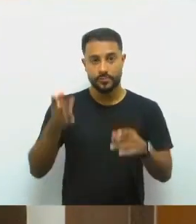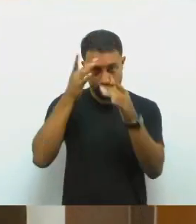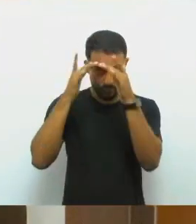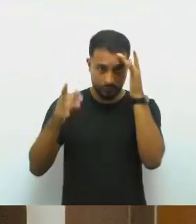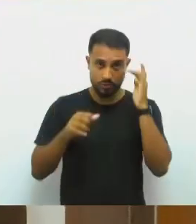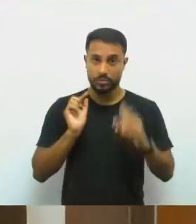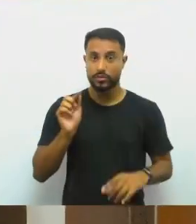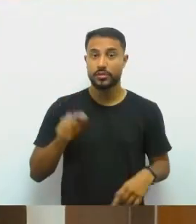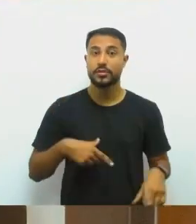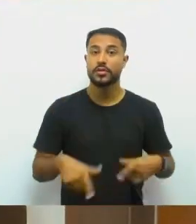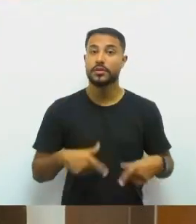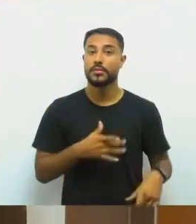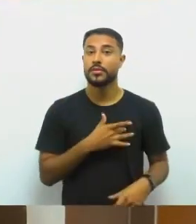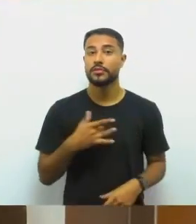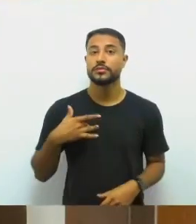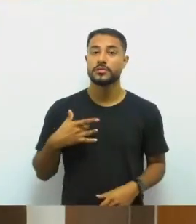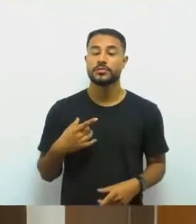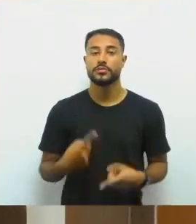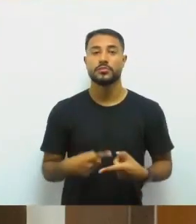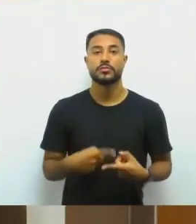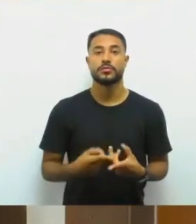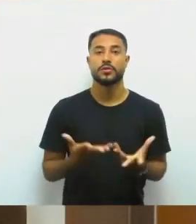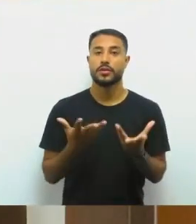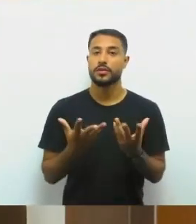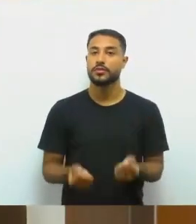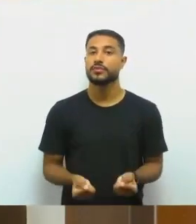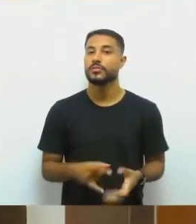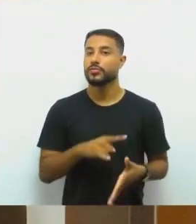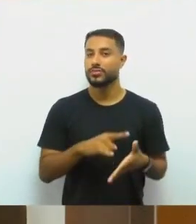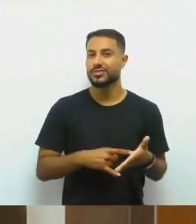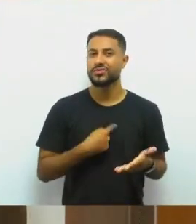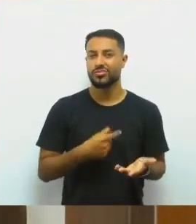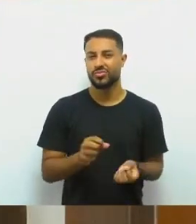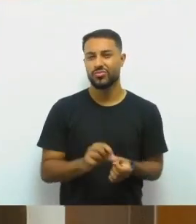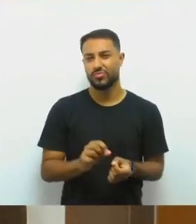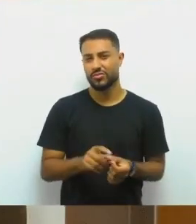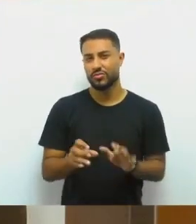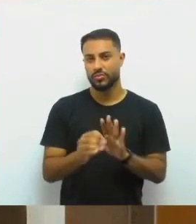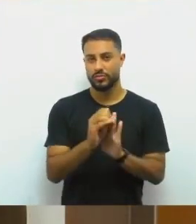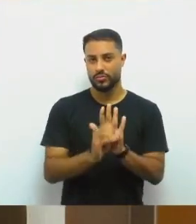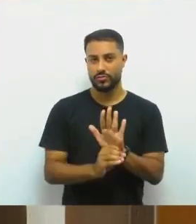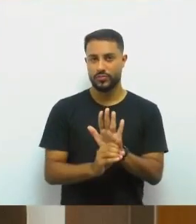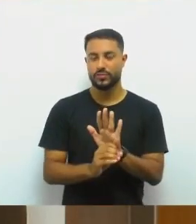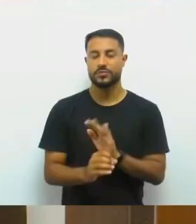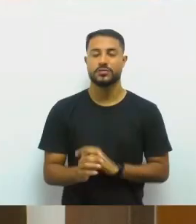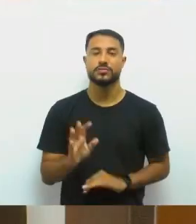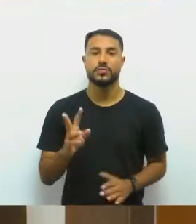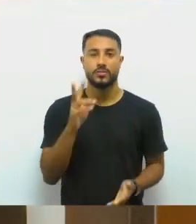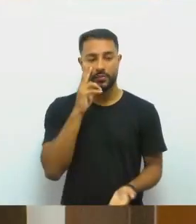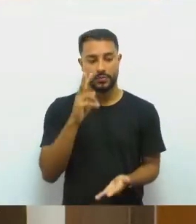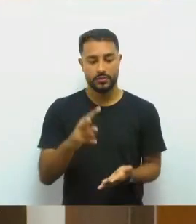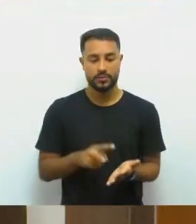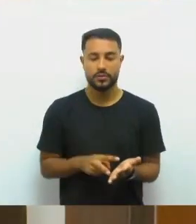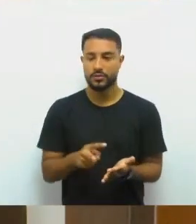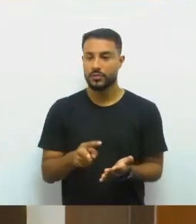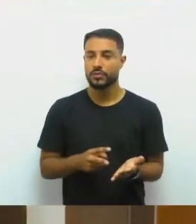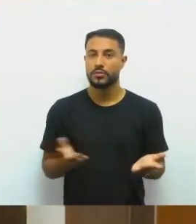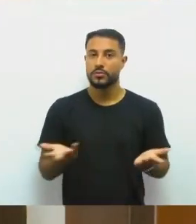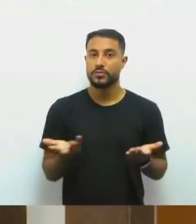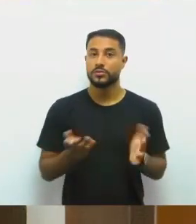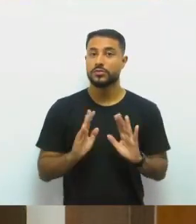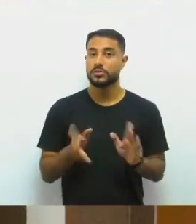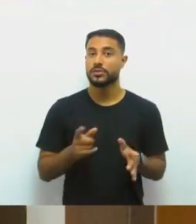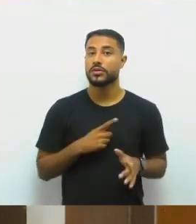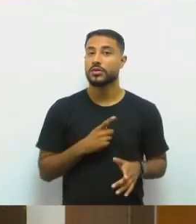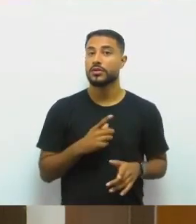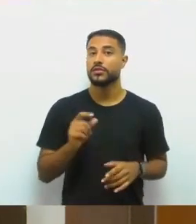saúde que atenderam essa indicação, que eu já tinha feito um ofício e está sendo lida hoje, que já está sendo instalados ar-condicionados